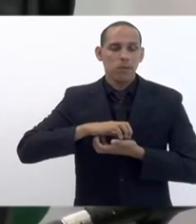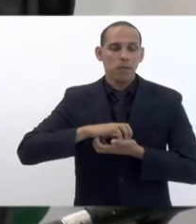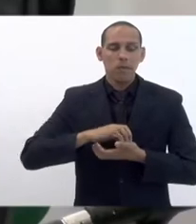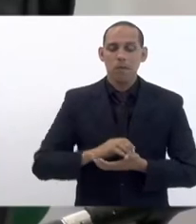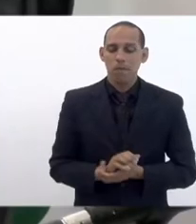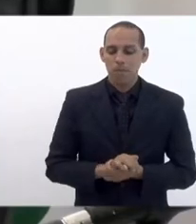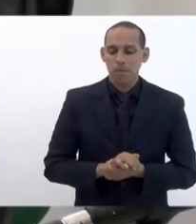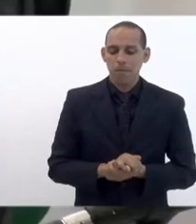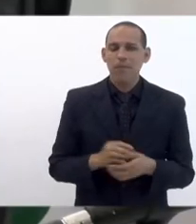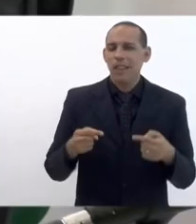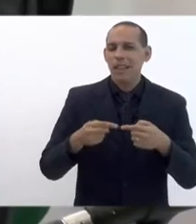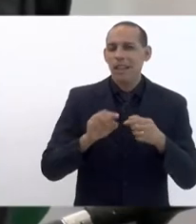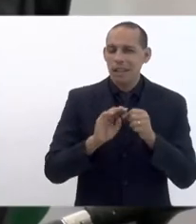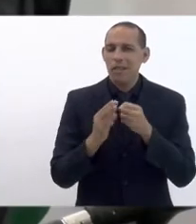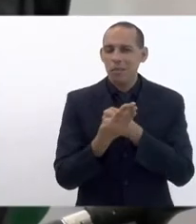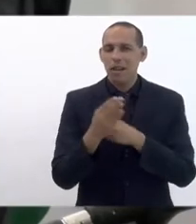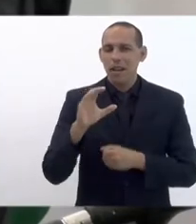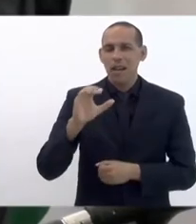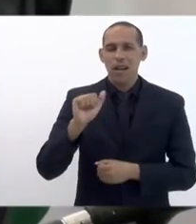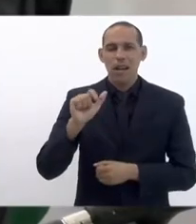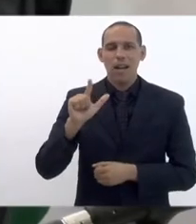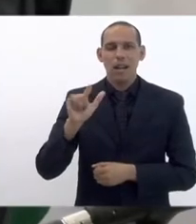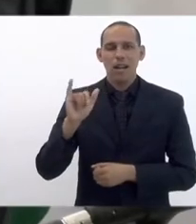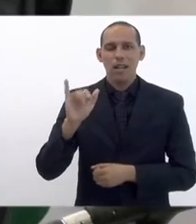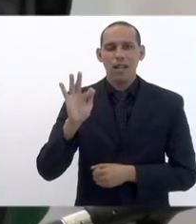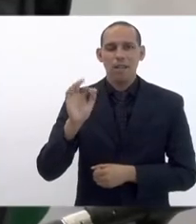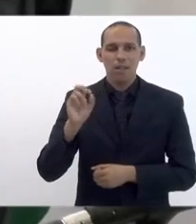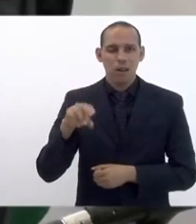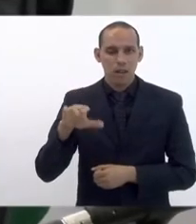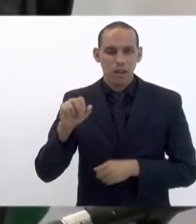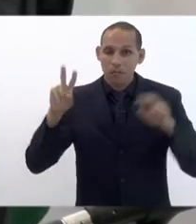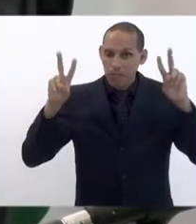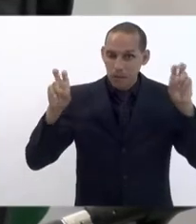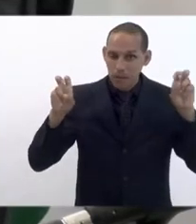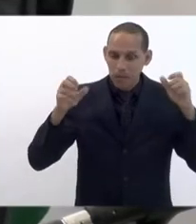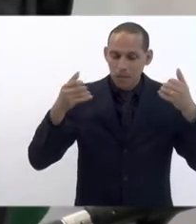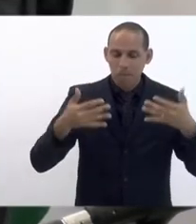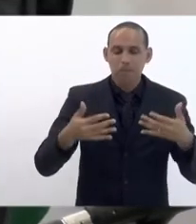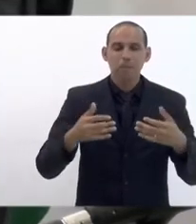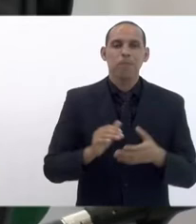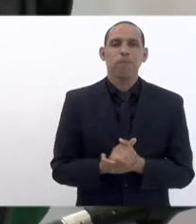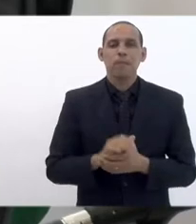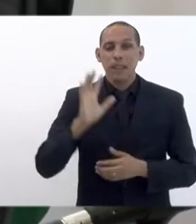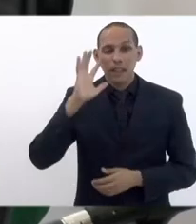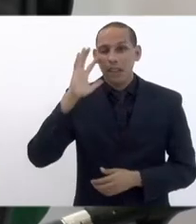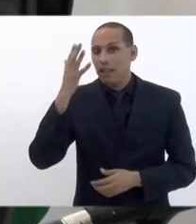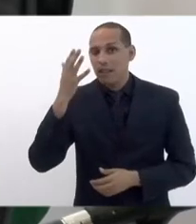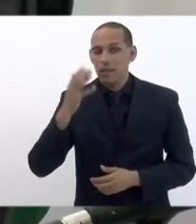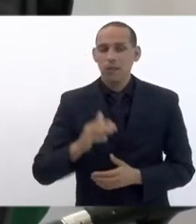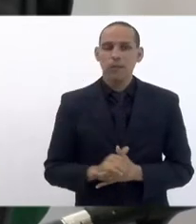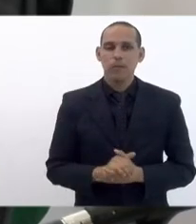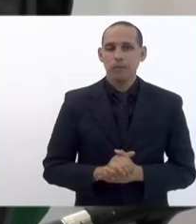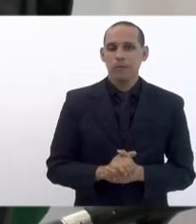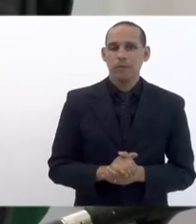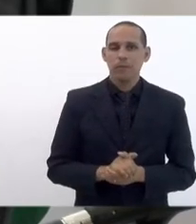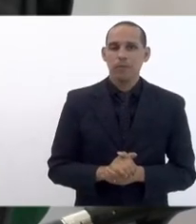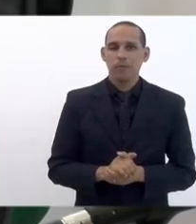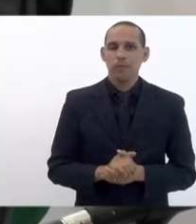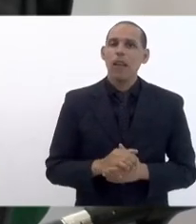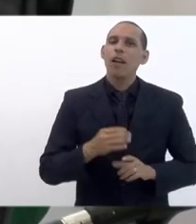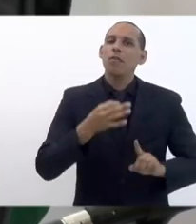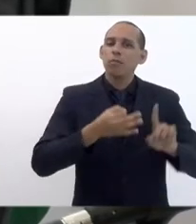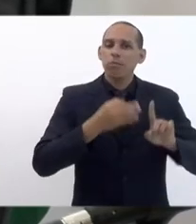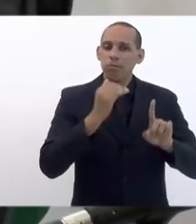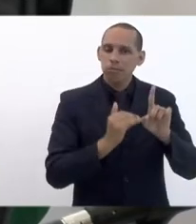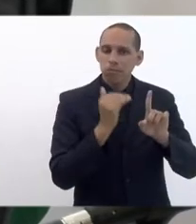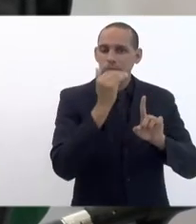do Califórnia, que o deputado Luiz Paulo citou. Abre aspas. Qual é a decisão no TJ? Do desembargador